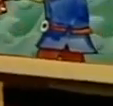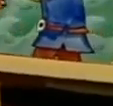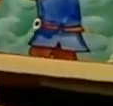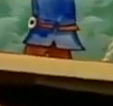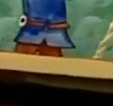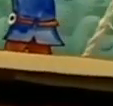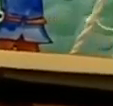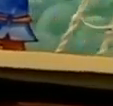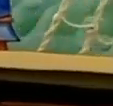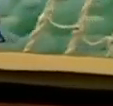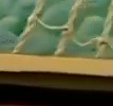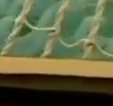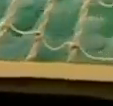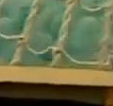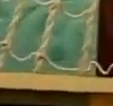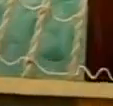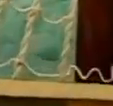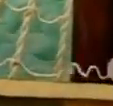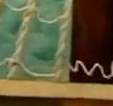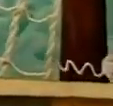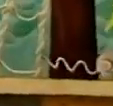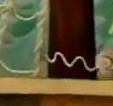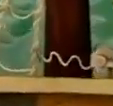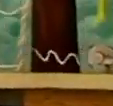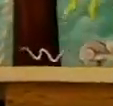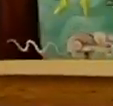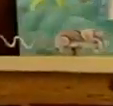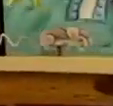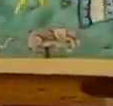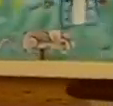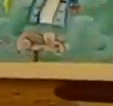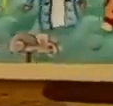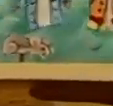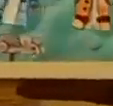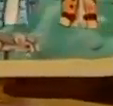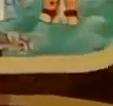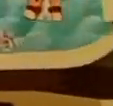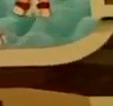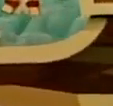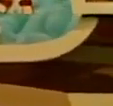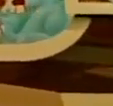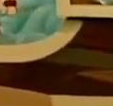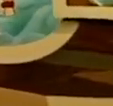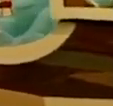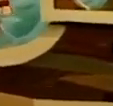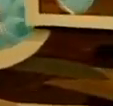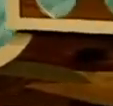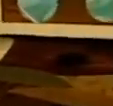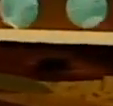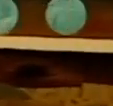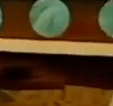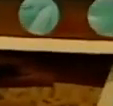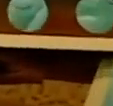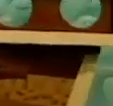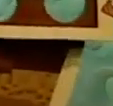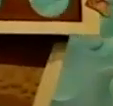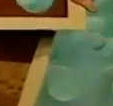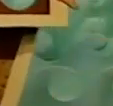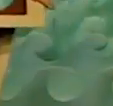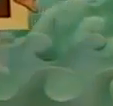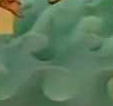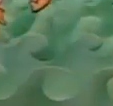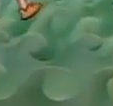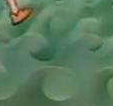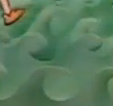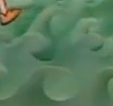Cabral, Pindorama, Pindorama, é tão longe de Portugal. Fica além, muito